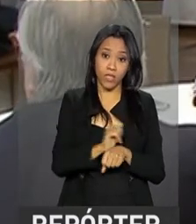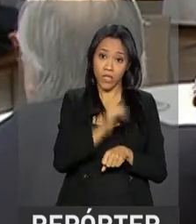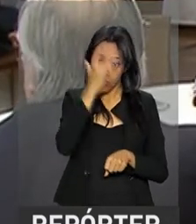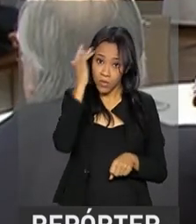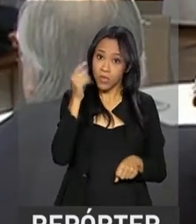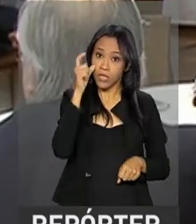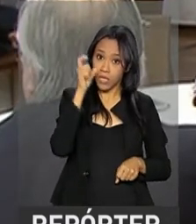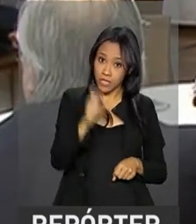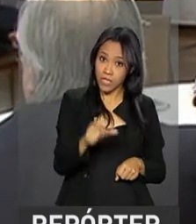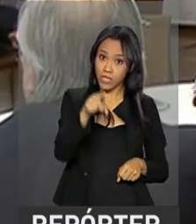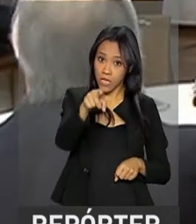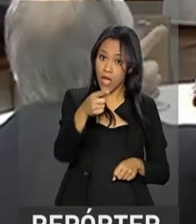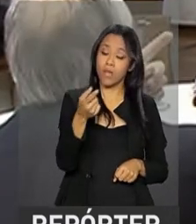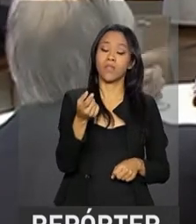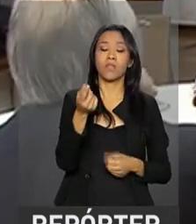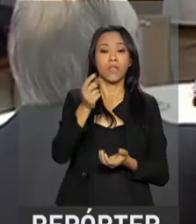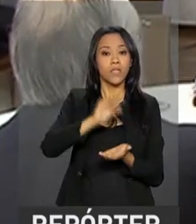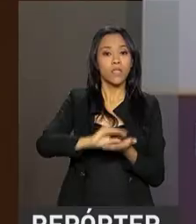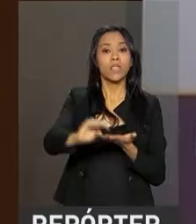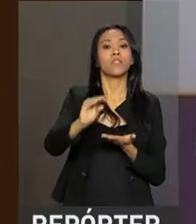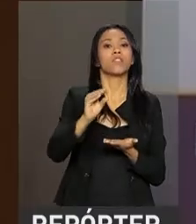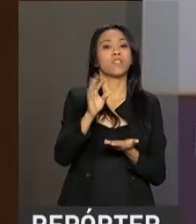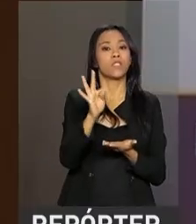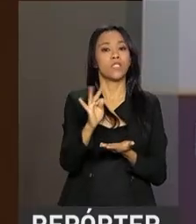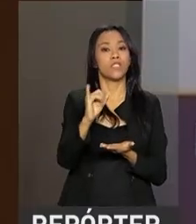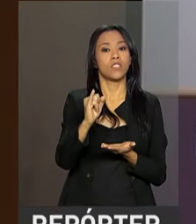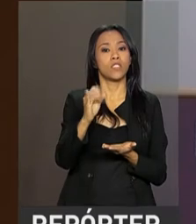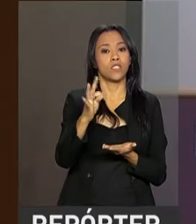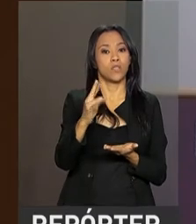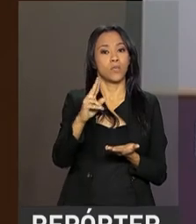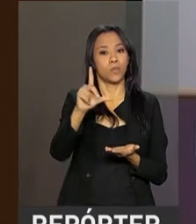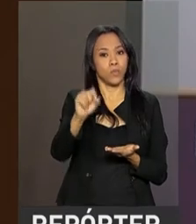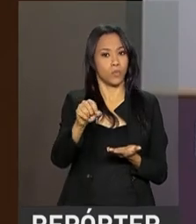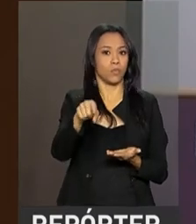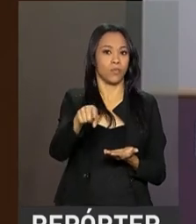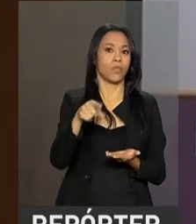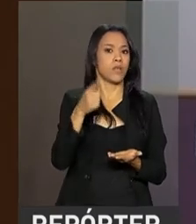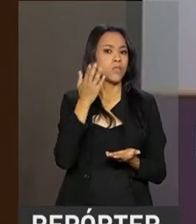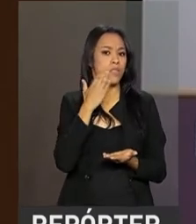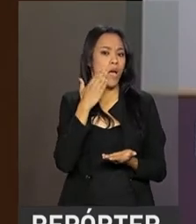investir em um dos 10 títulos da carteira do Tesouro Direto consegue